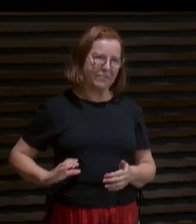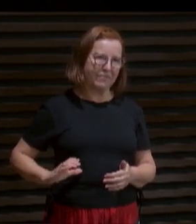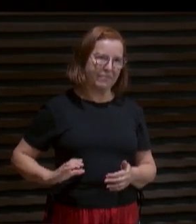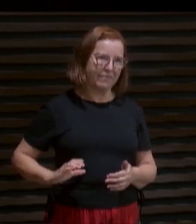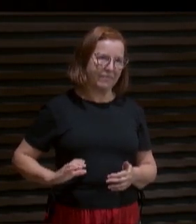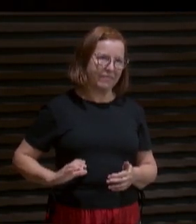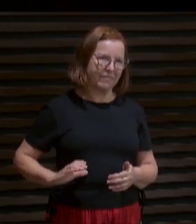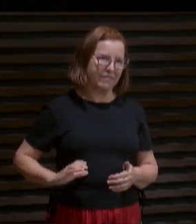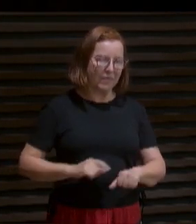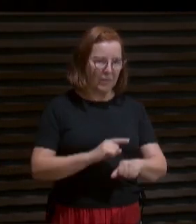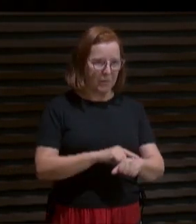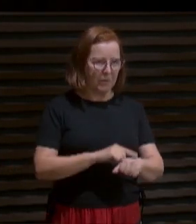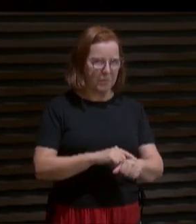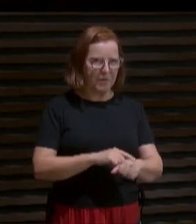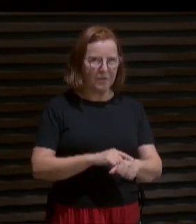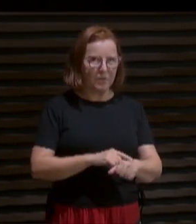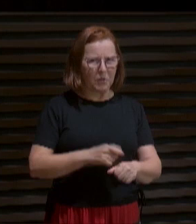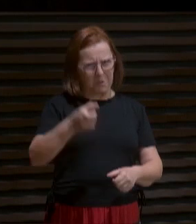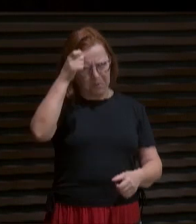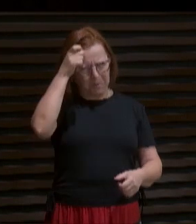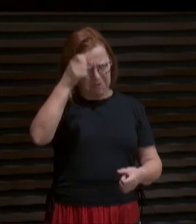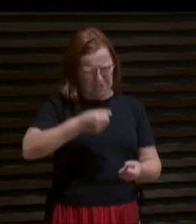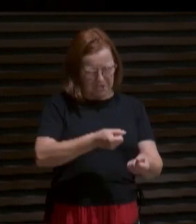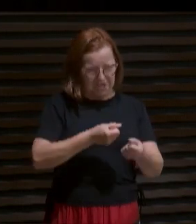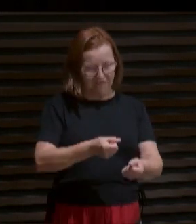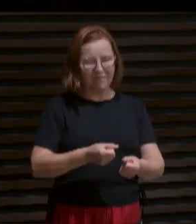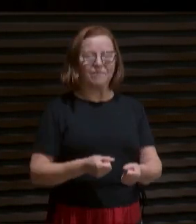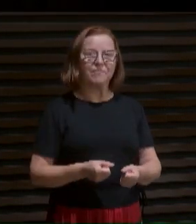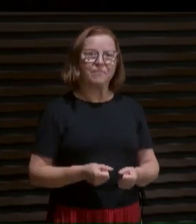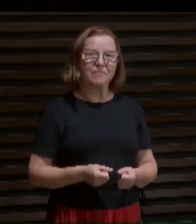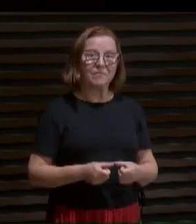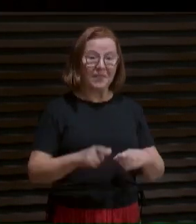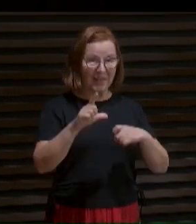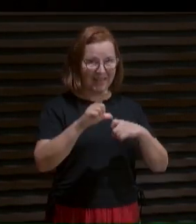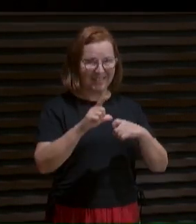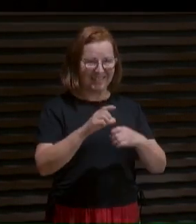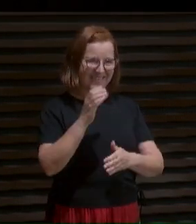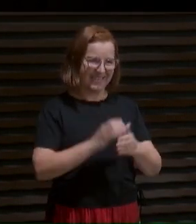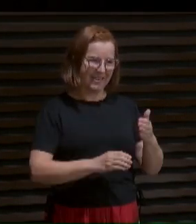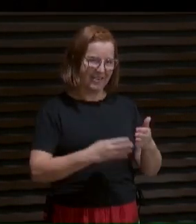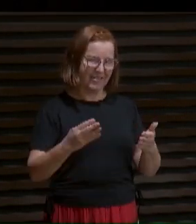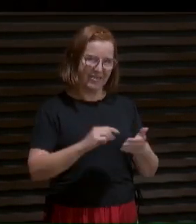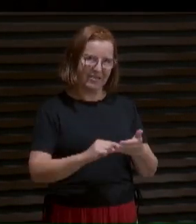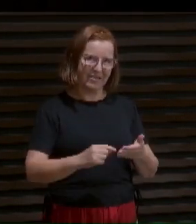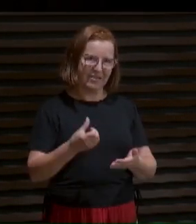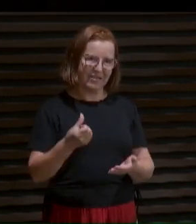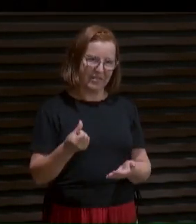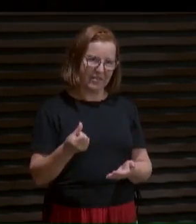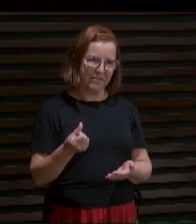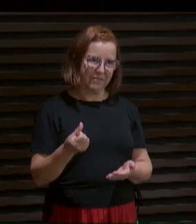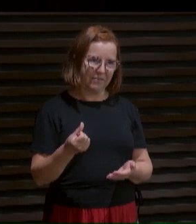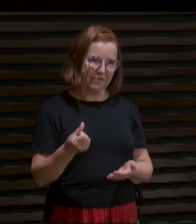quando foi tentado pelo diabo em Lucas, no capítulo 4, nos versos